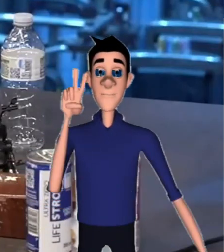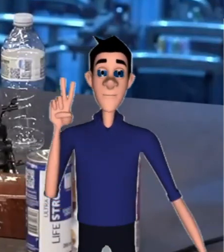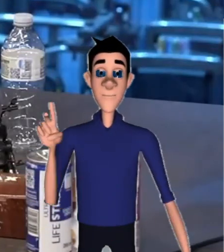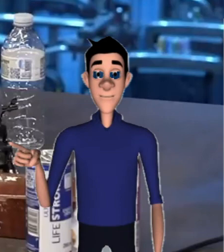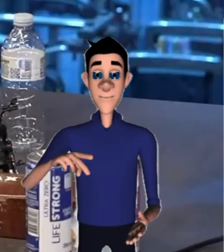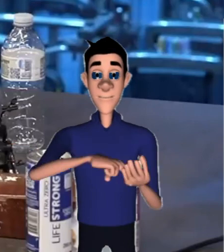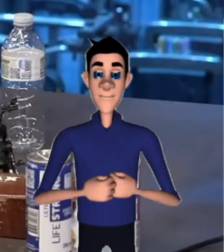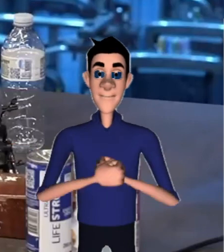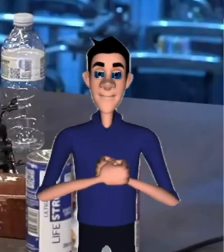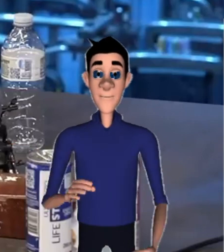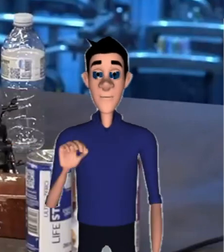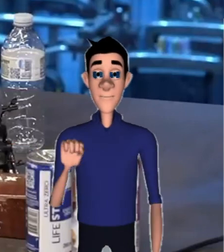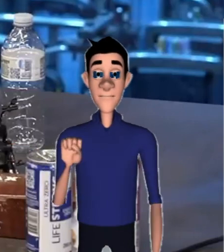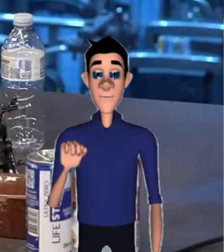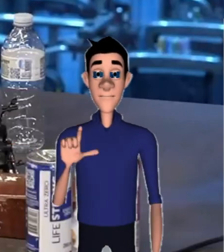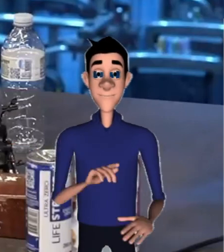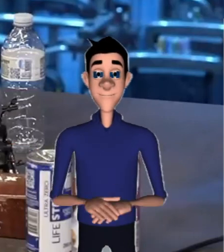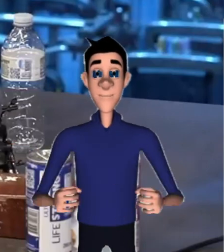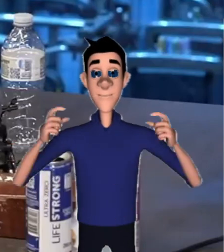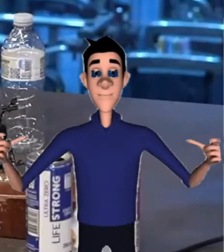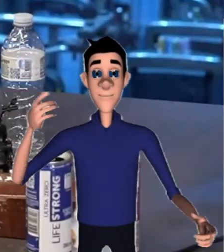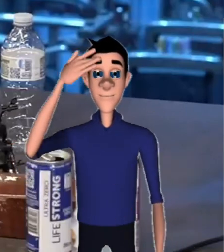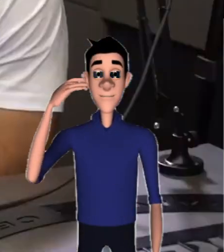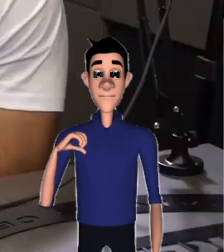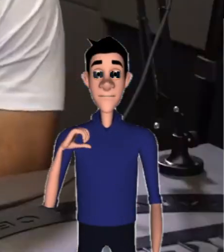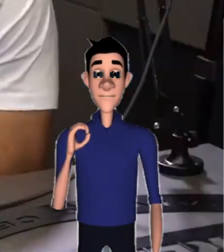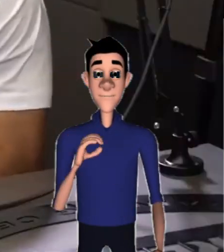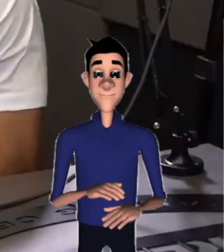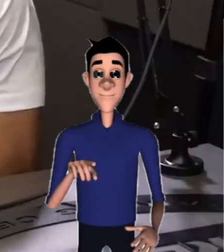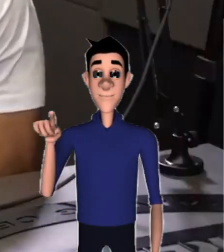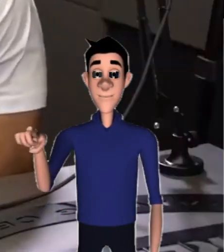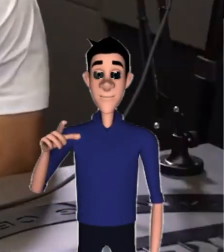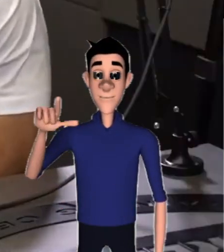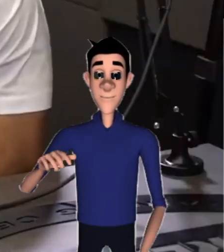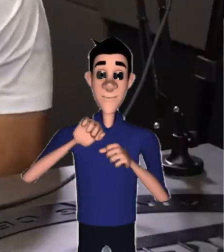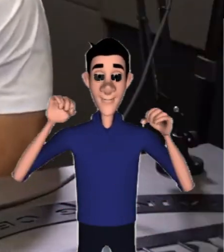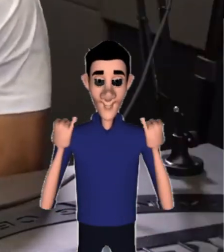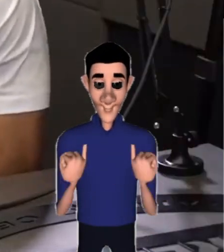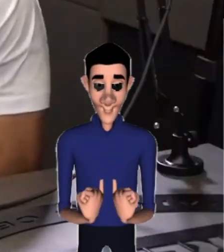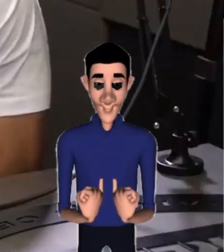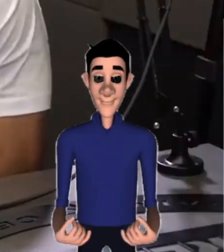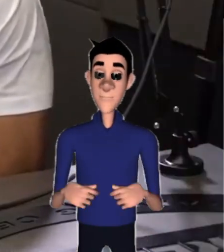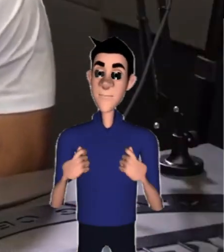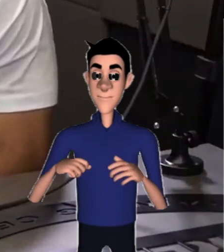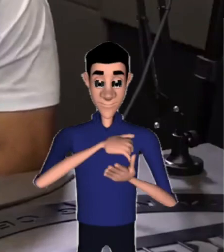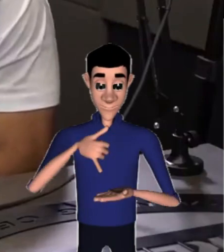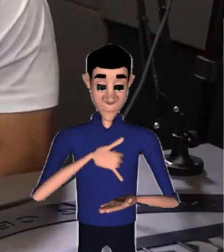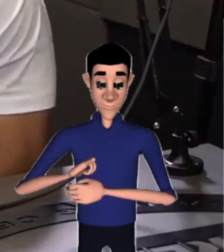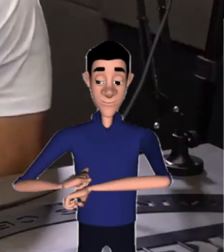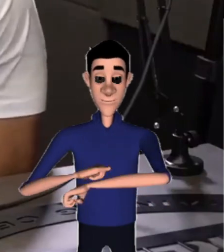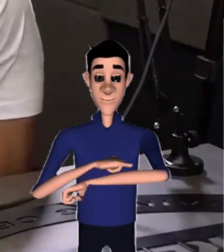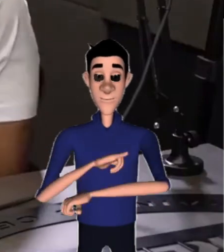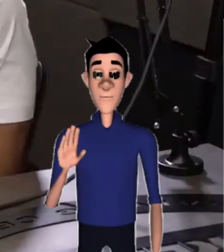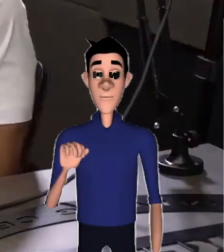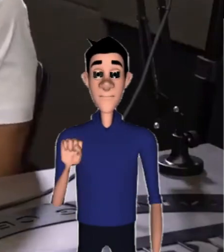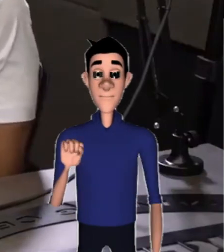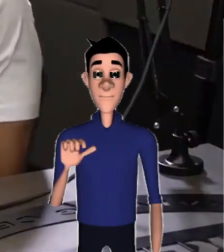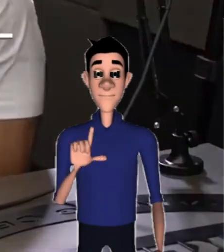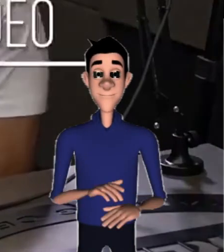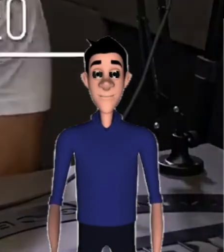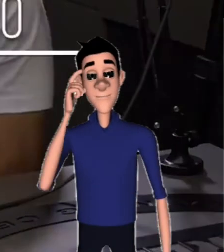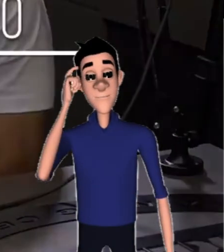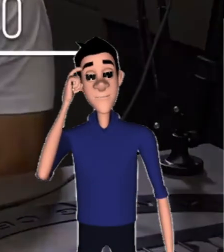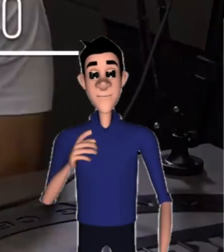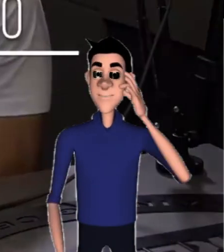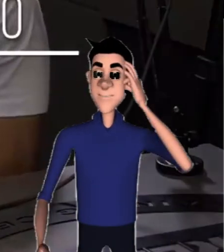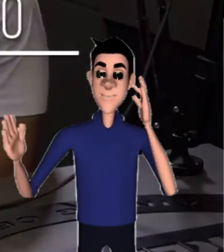e boa recuperação, Muzeira. Explica pra eles aí, Julião. Qual foi o vídeo agora? A gente acabou de gravar uma avaliação, eu, Renato e o Muzi, e